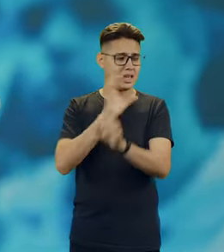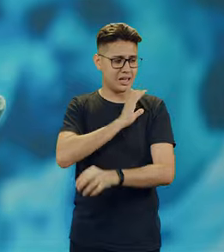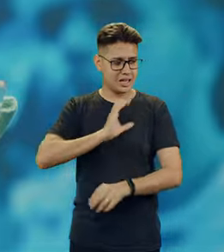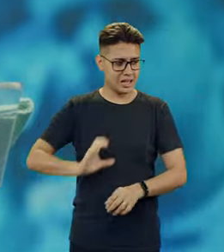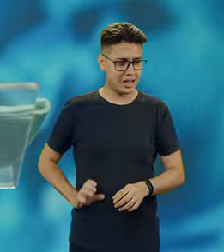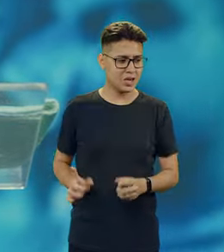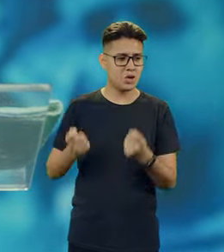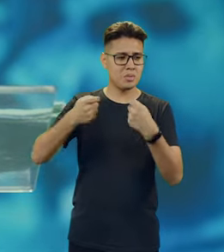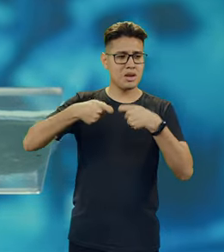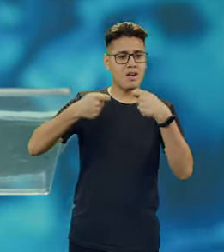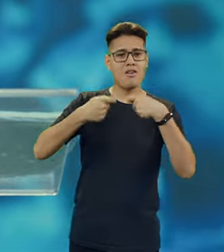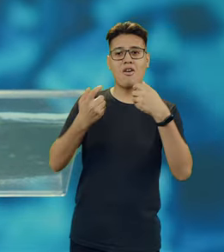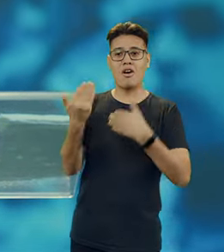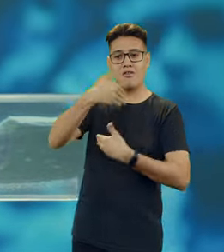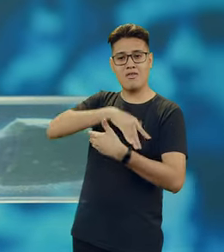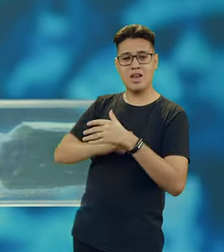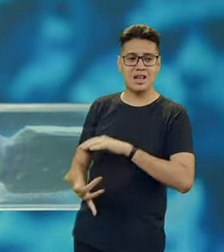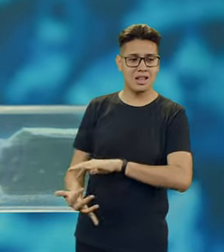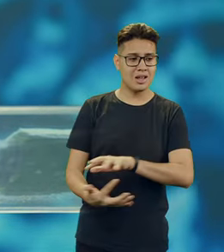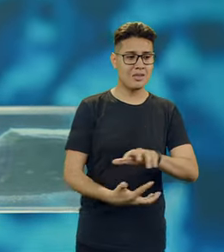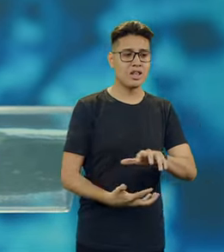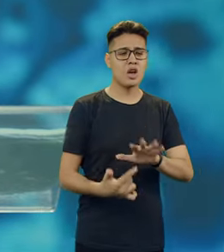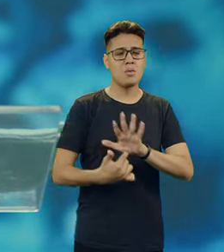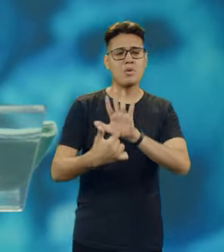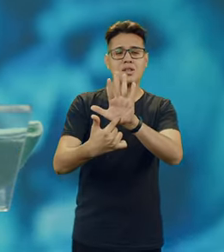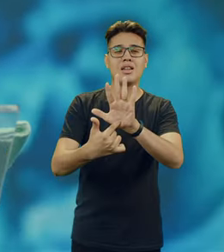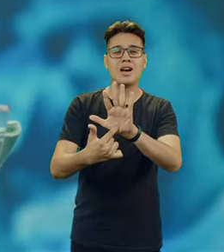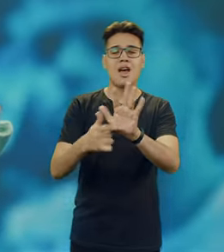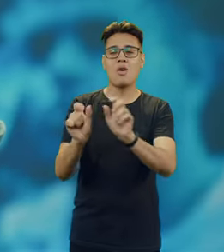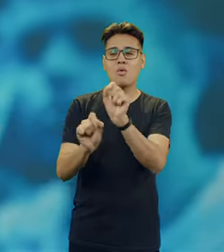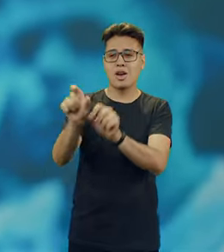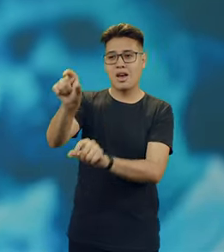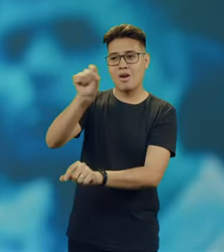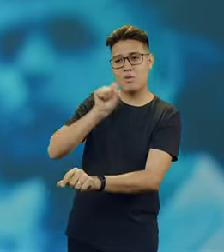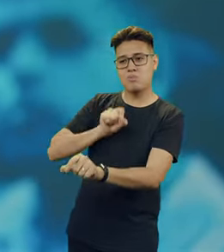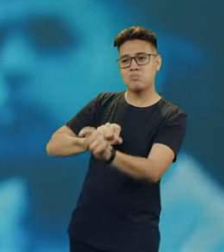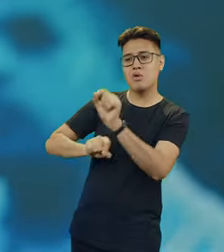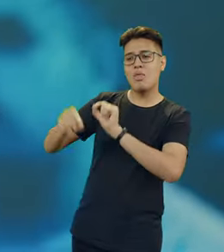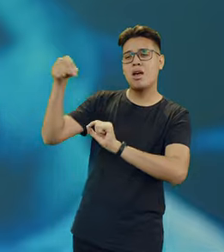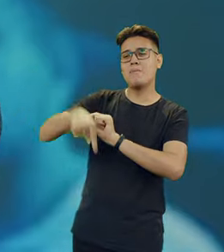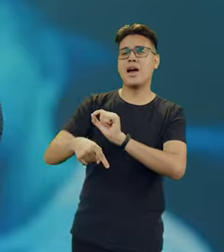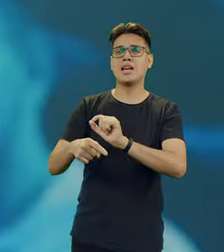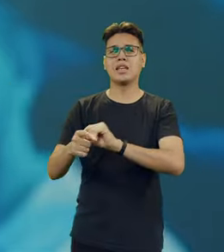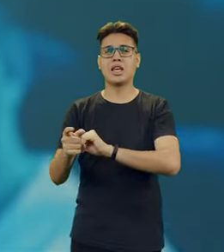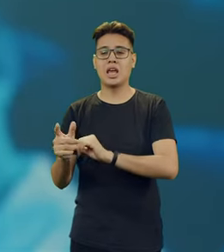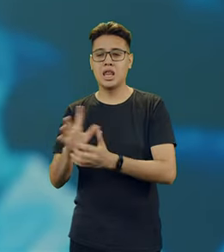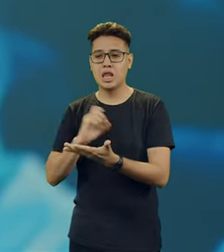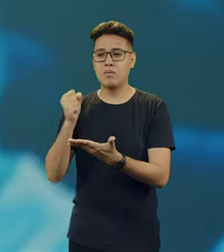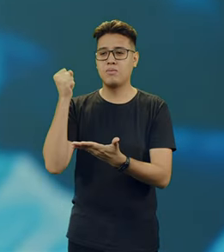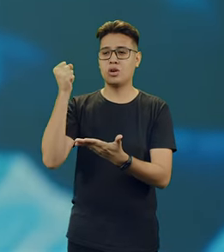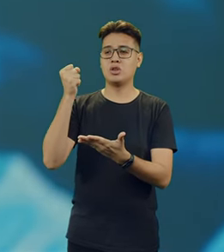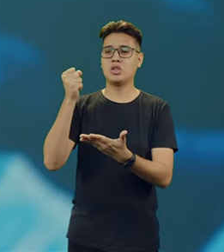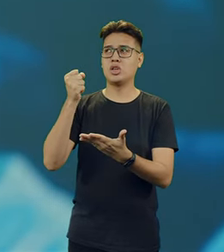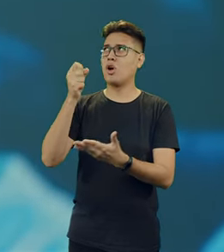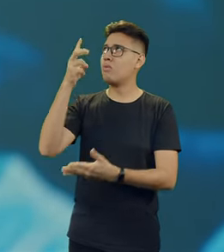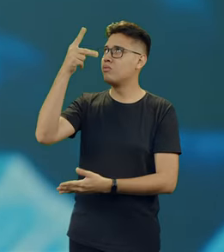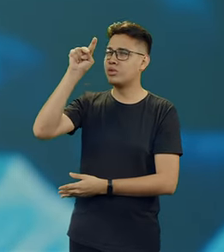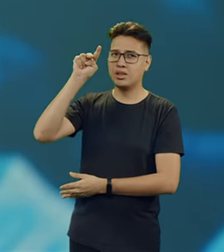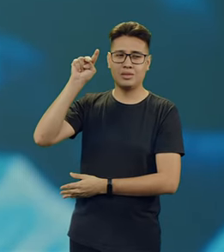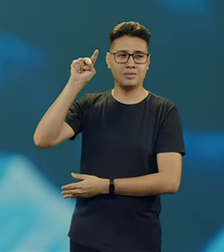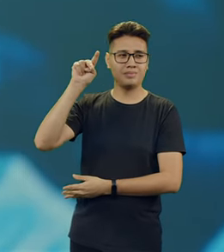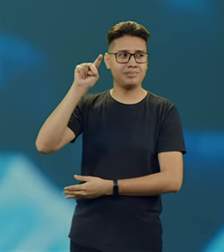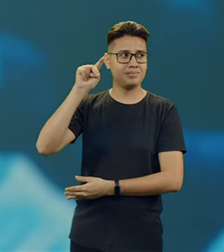vir ao mundo, mostrando que a decisão de salvar o mundo foi dele,